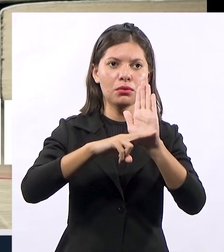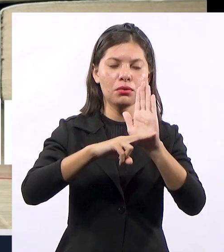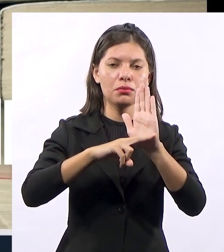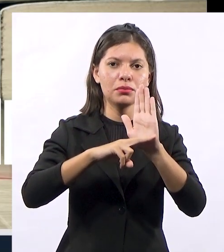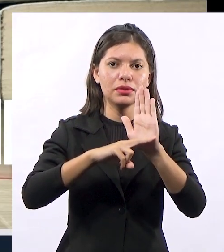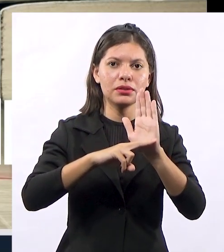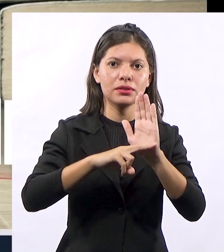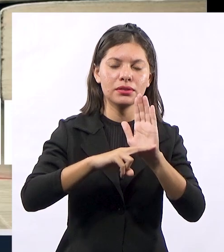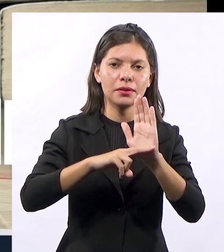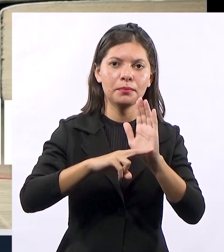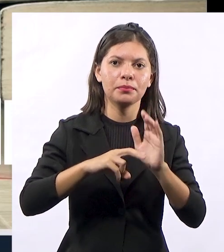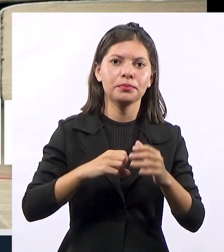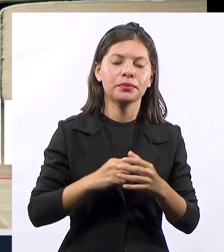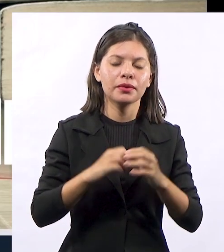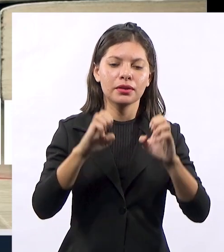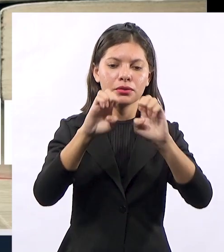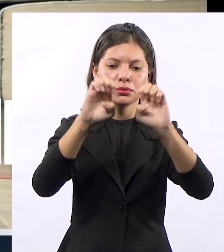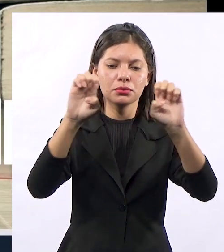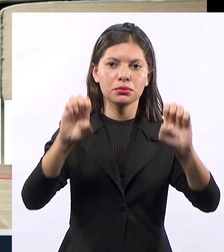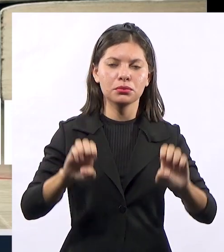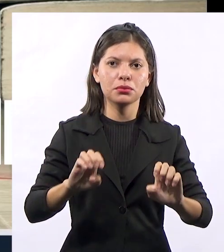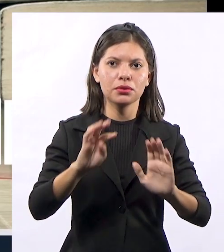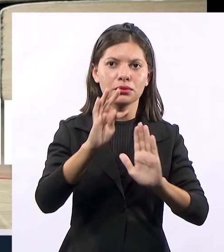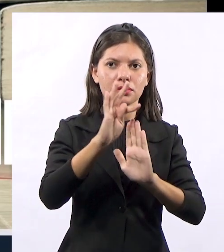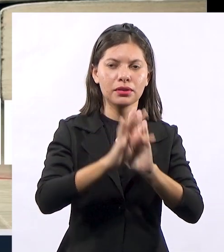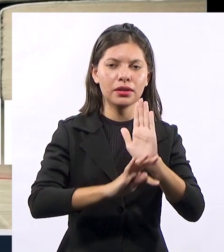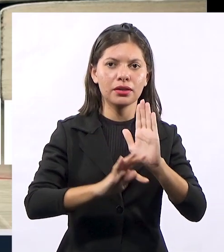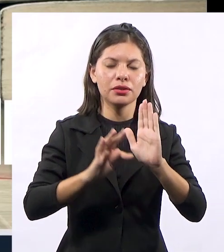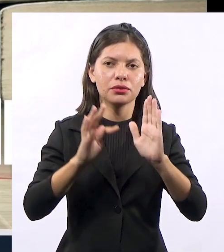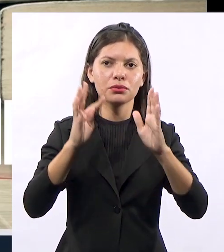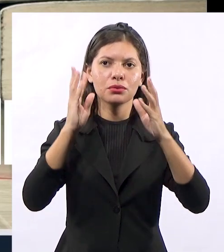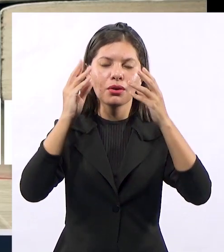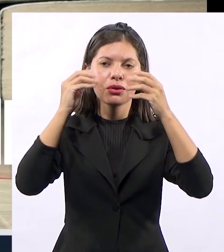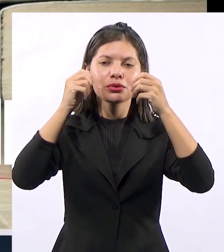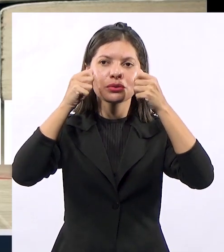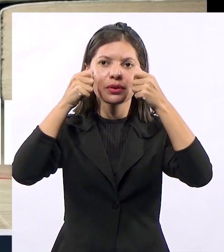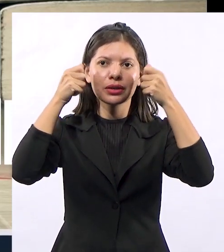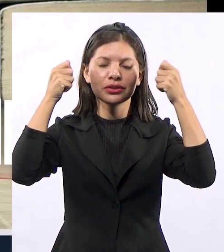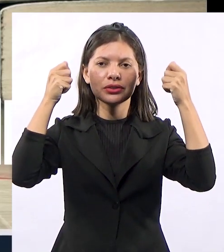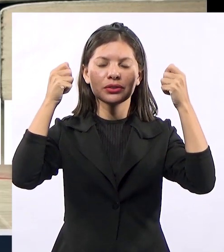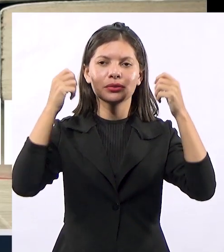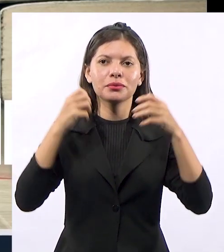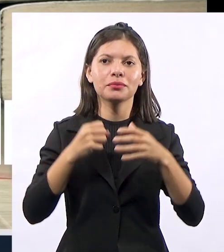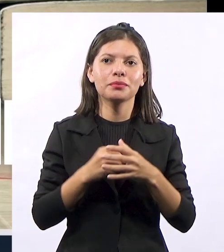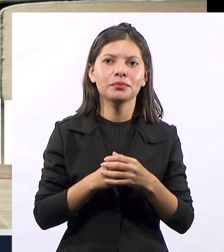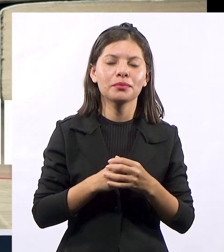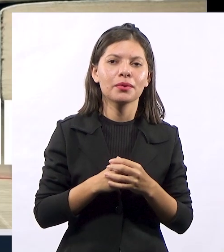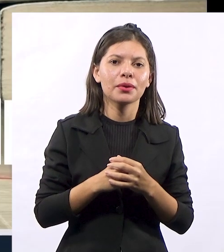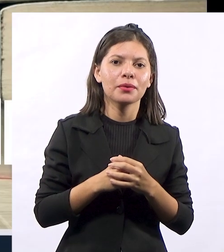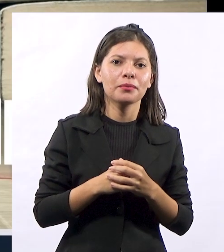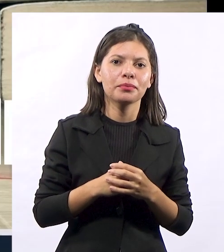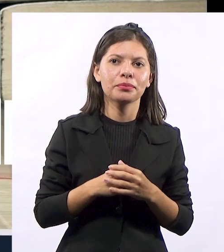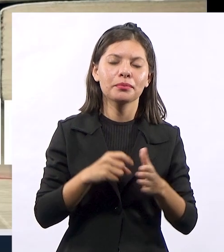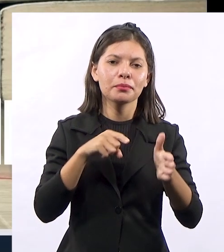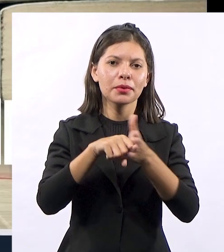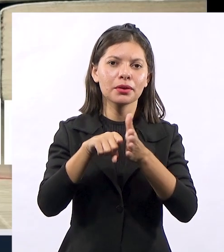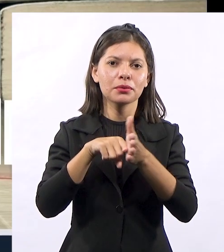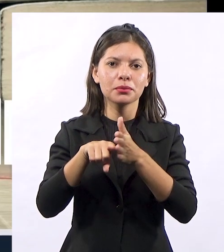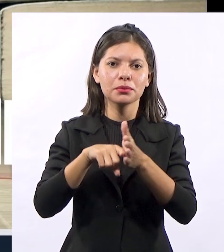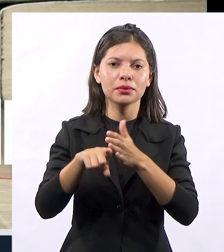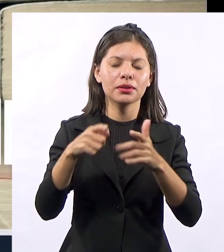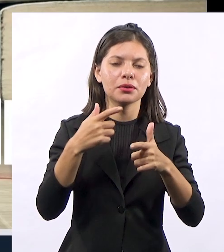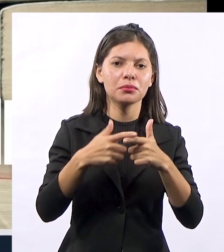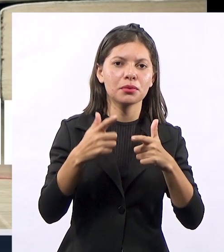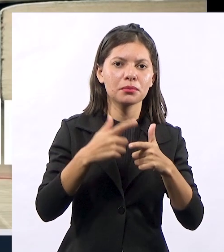é a estruturação do texto. O nosso gatinho, aí falando de gatinho, tudo a ver, hein? O nosso gatinho com essa pergunta aí, que é o